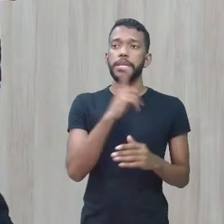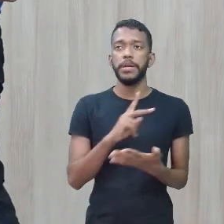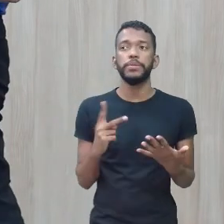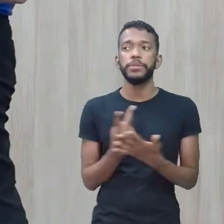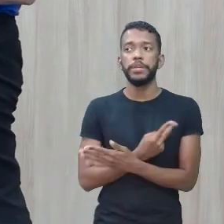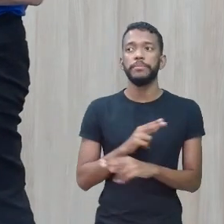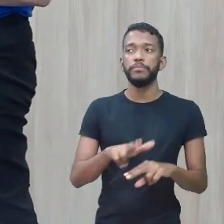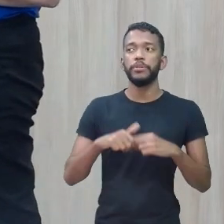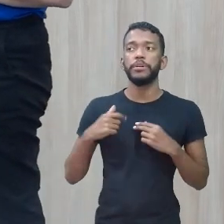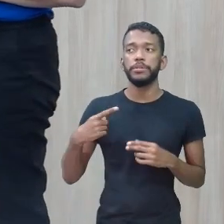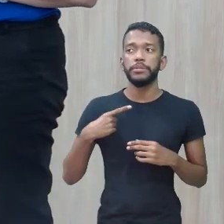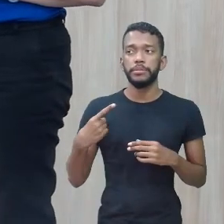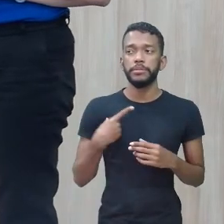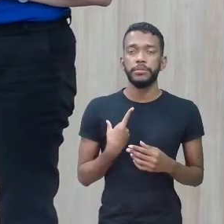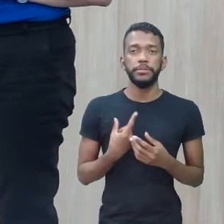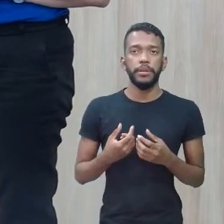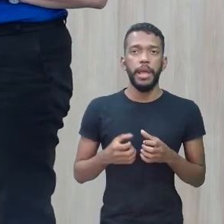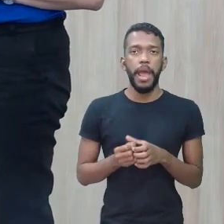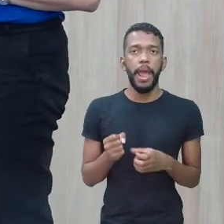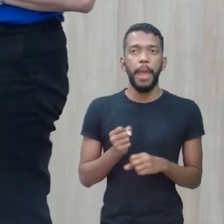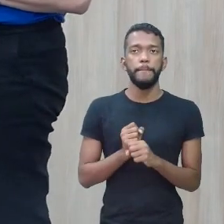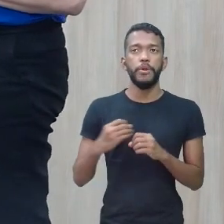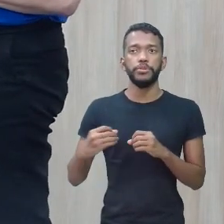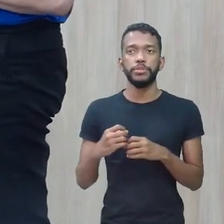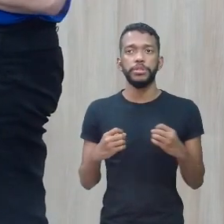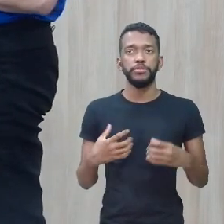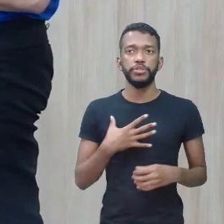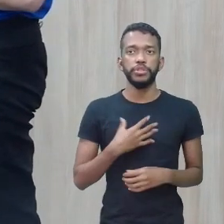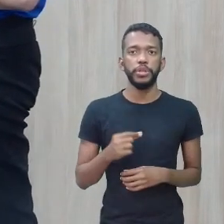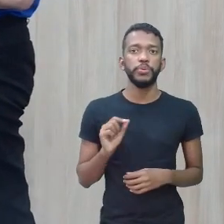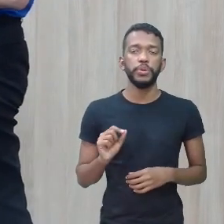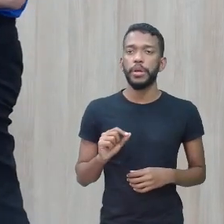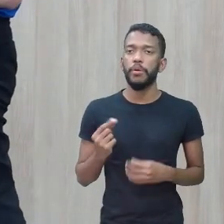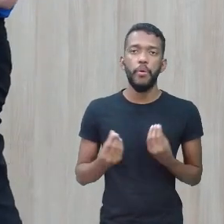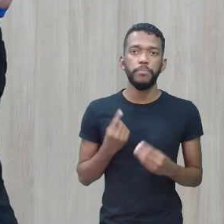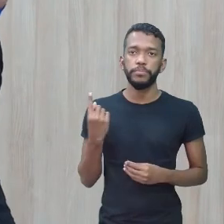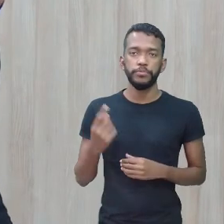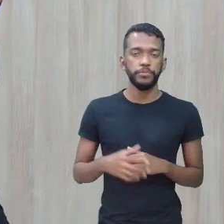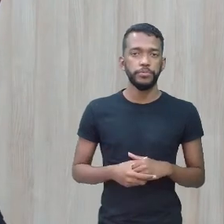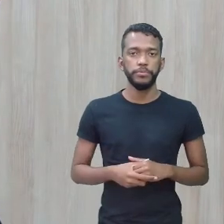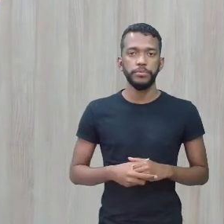que fazem essa reprodução dessa forma? Vamos ver aí?